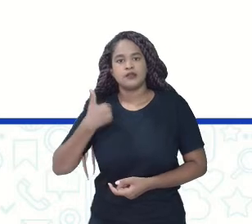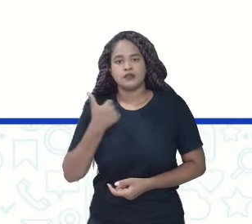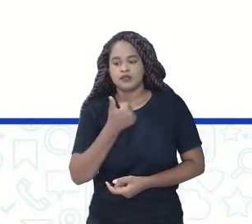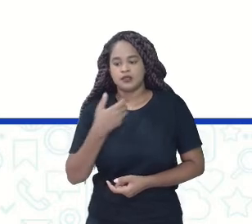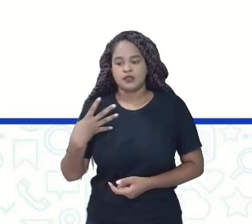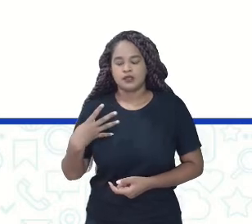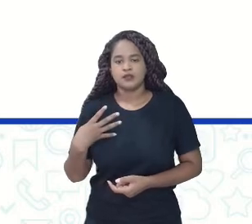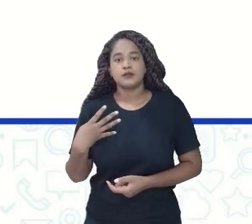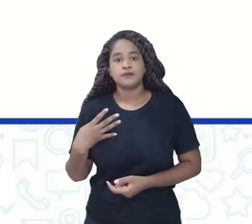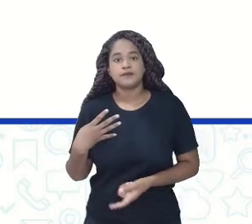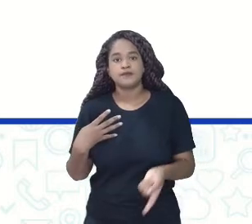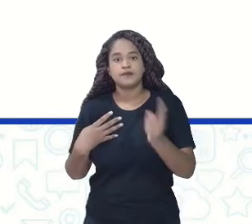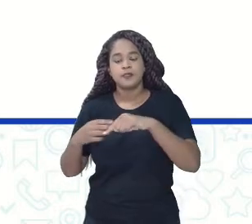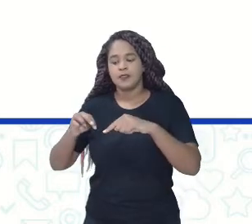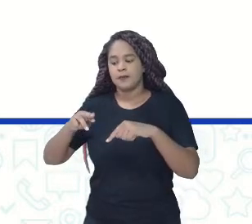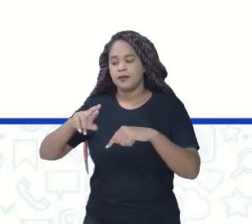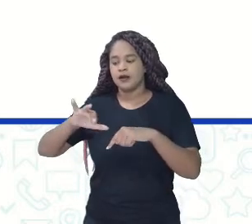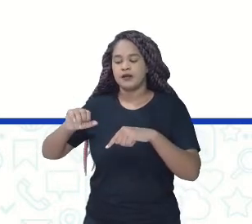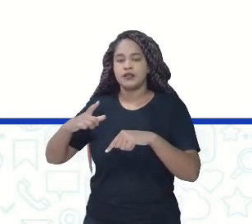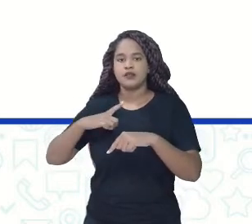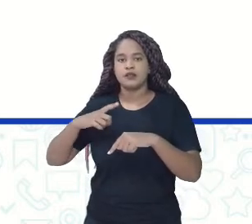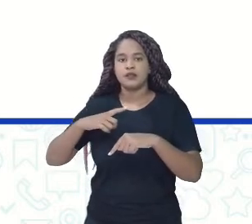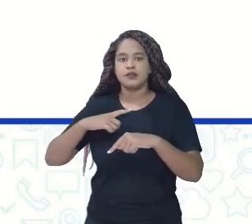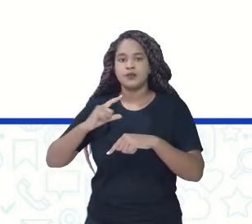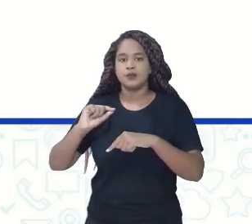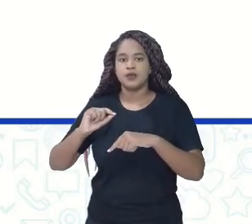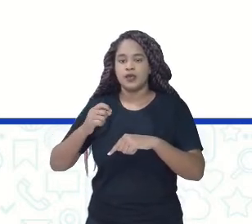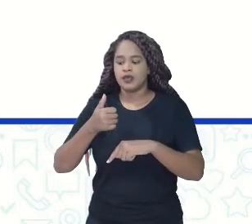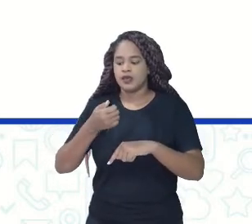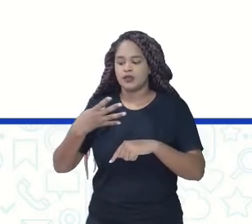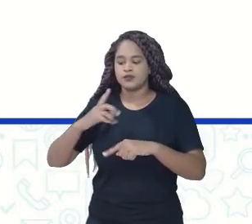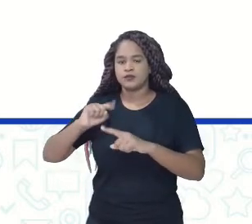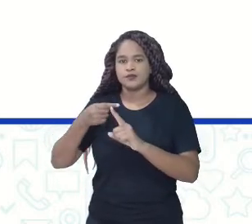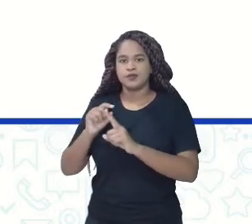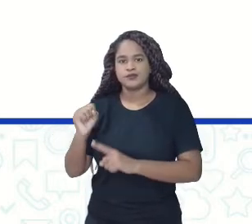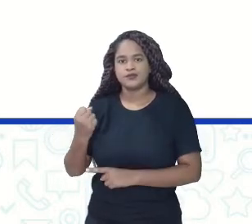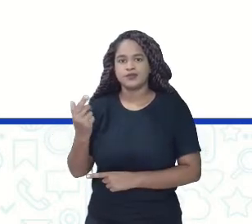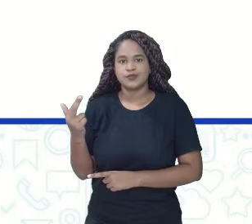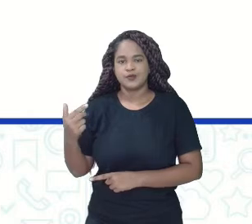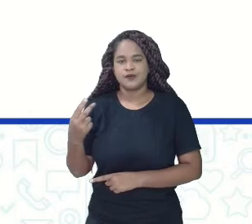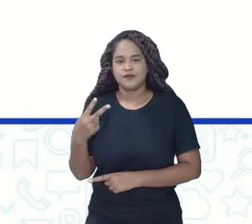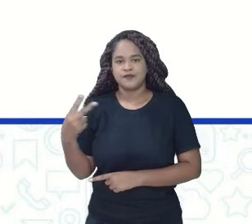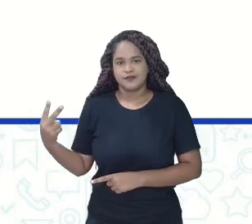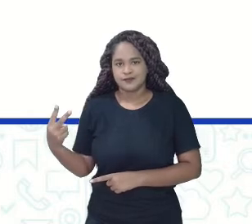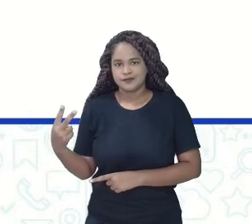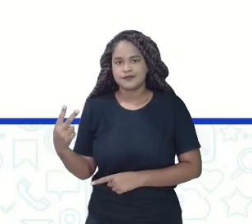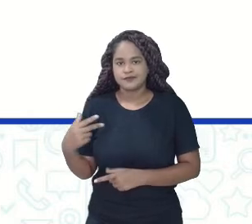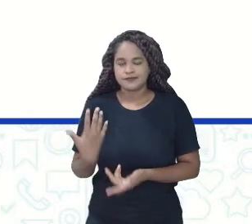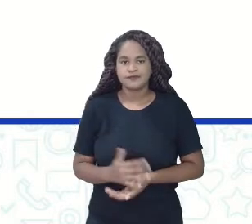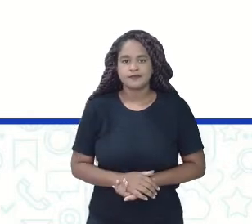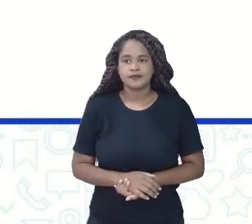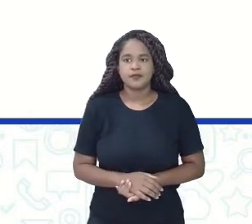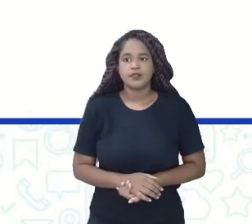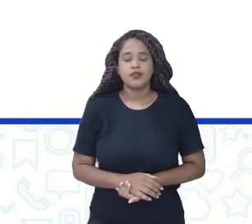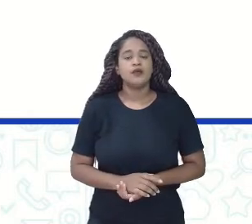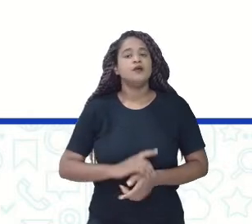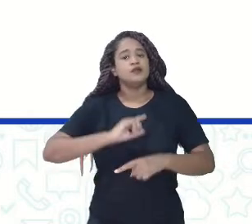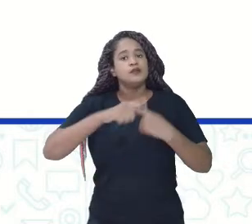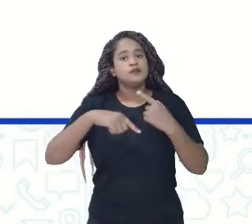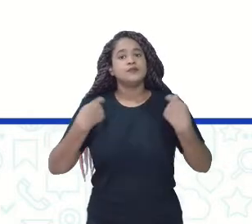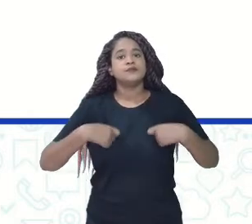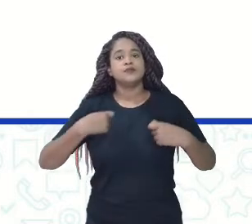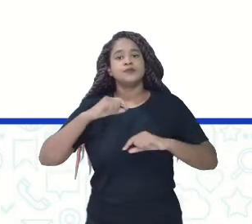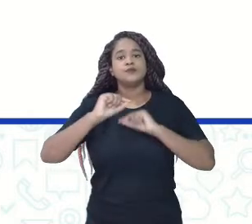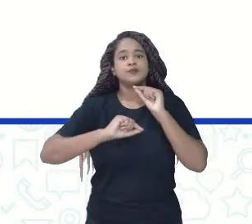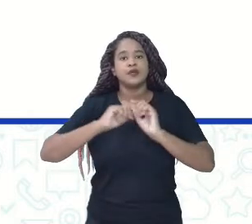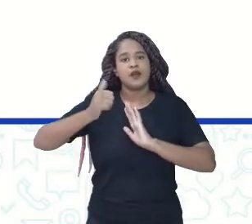tem 8 a mais. 14 mais 8 deu 22. A última etapa da resolução de problema é conferir, né? Então, a